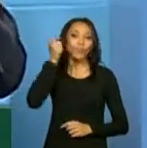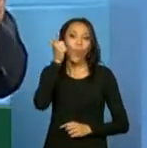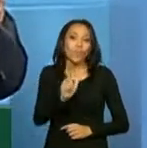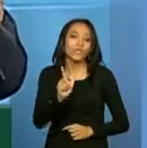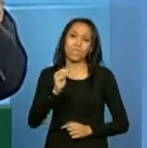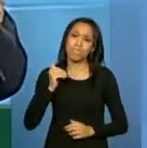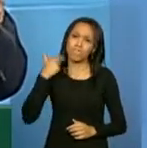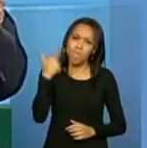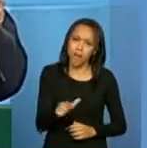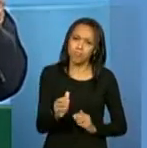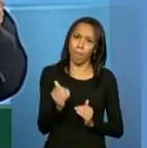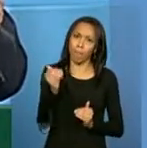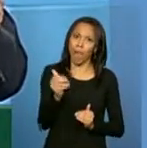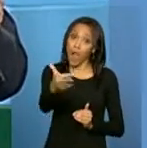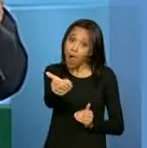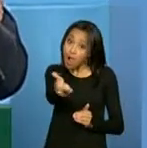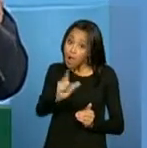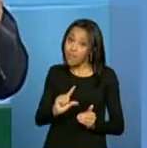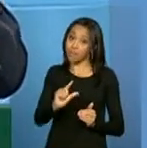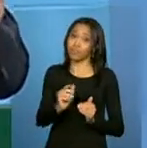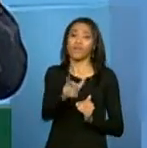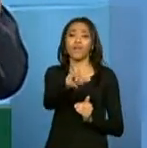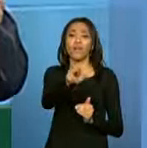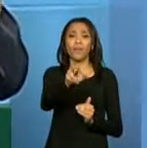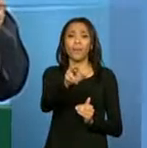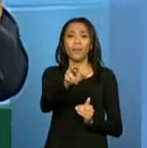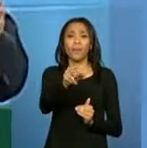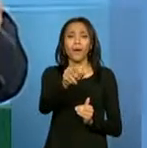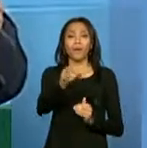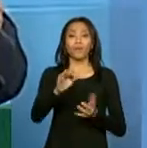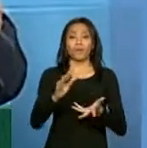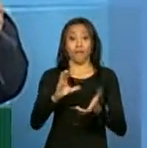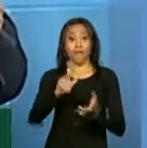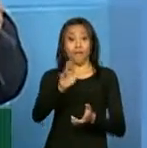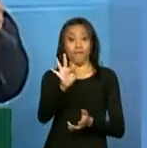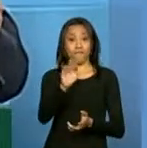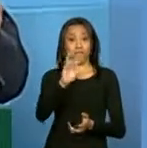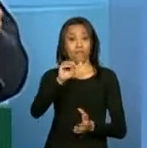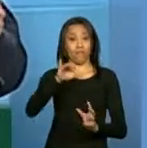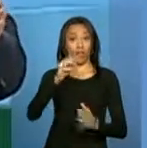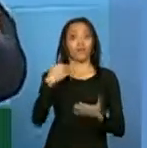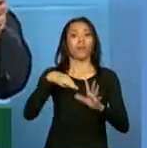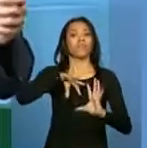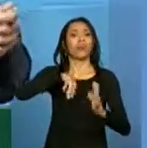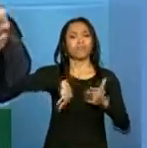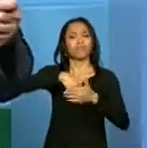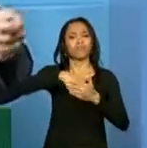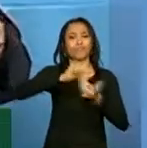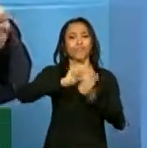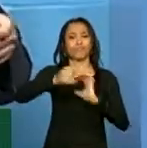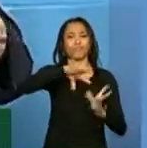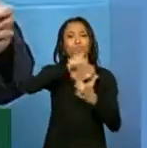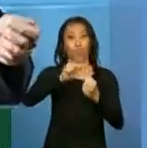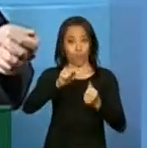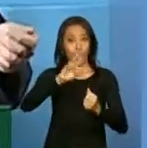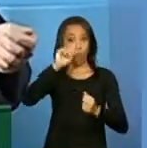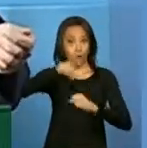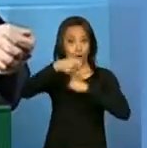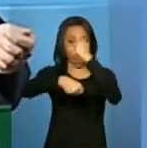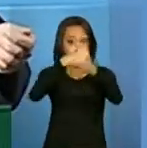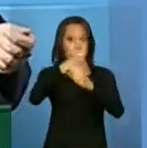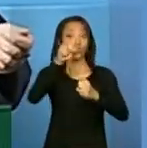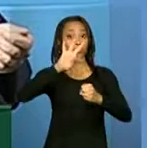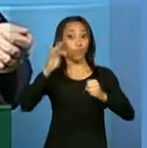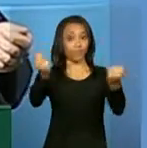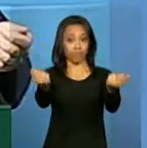a gente consegue fazer isso ainda antes. É mais ou menos como no caso da Copa Mundial da FIFA. Ano que vem, todo mundo vai vir aqui para o Brasil e todo mundo já